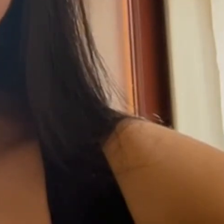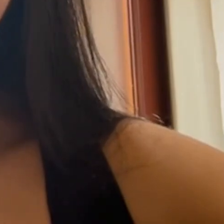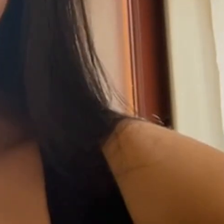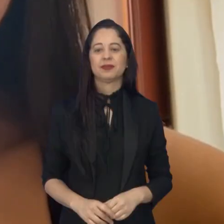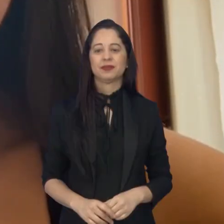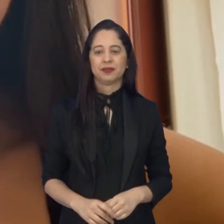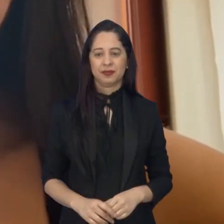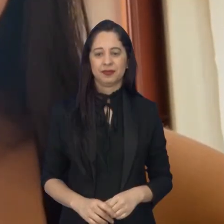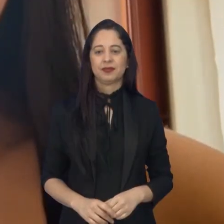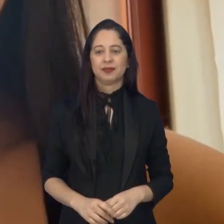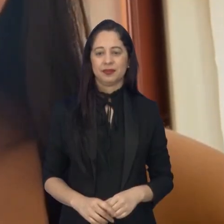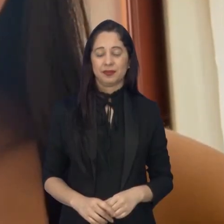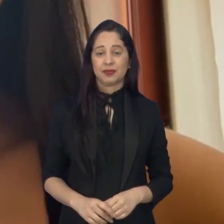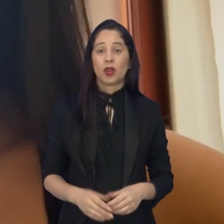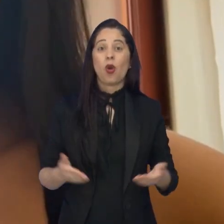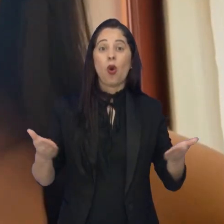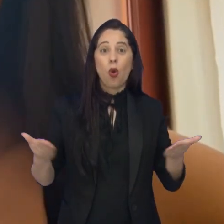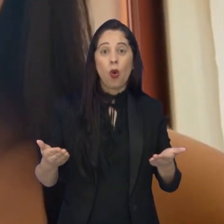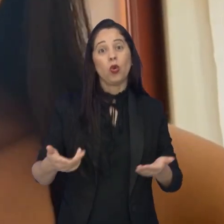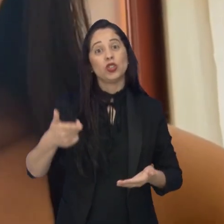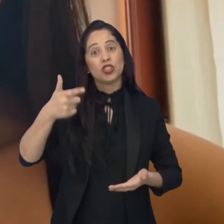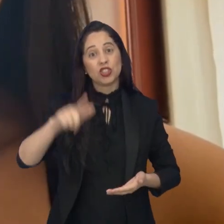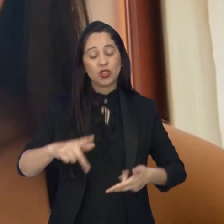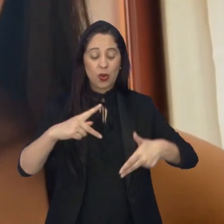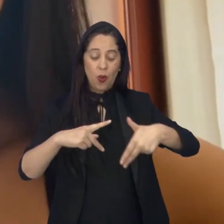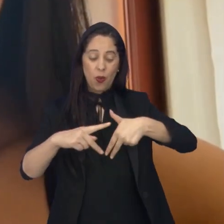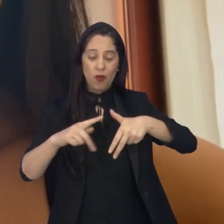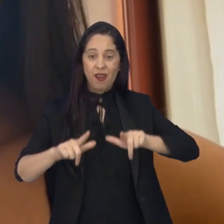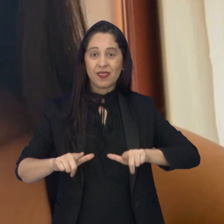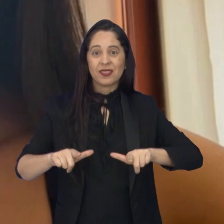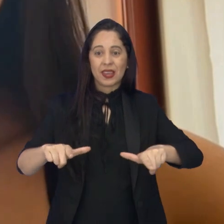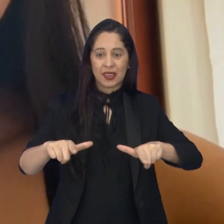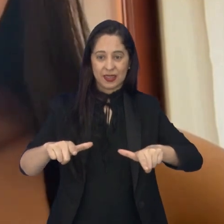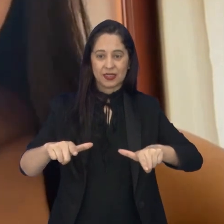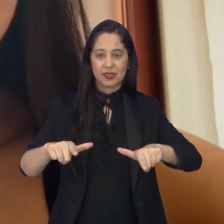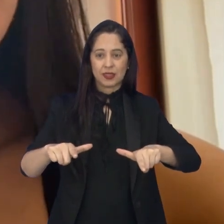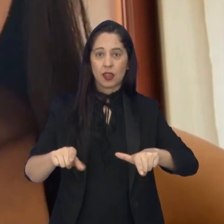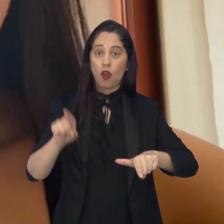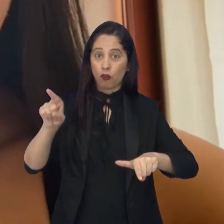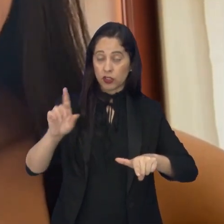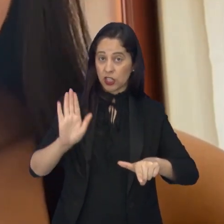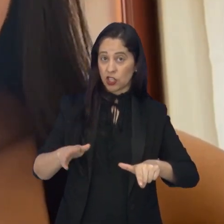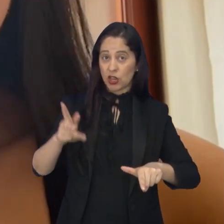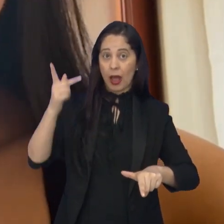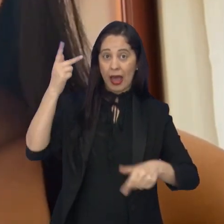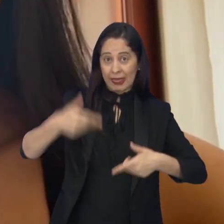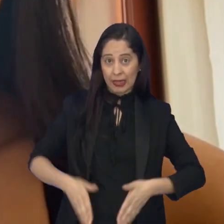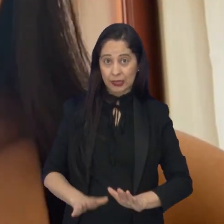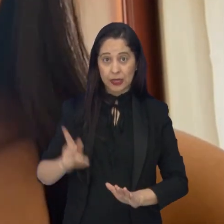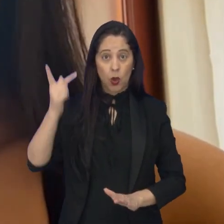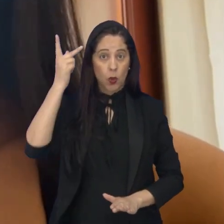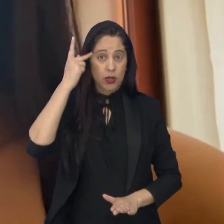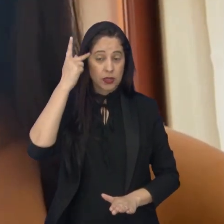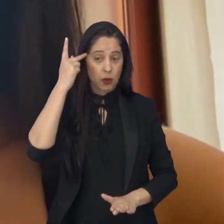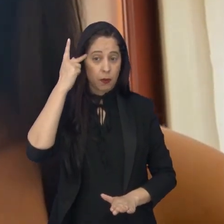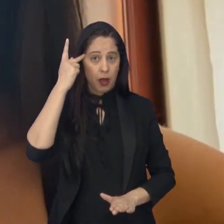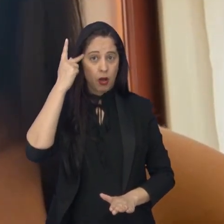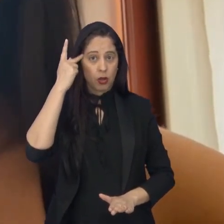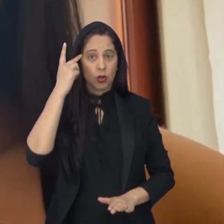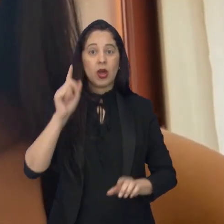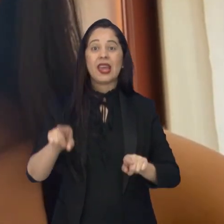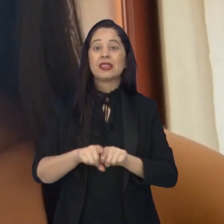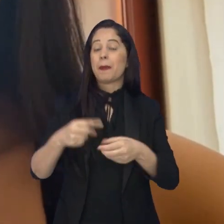Hoje você recebe, então, a sua 4ª cidadania municipal. Você que já é paulistano pelo nascimento, saltense pelo